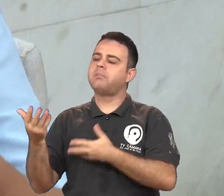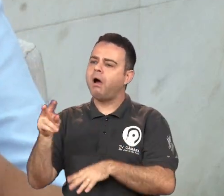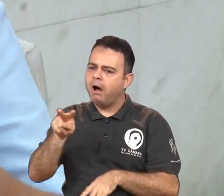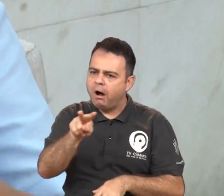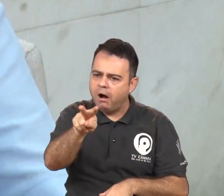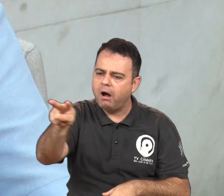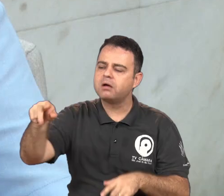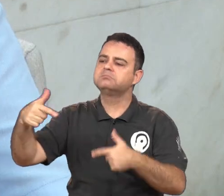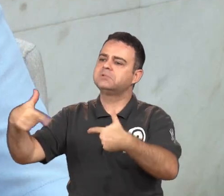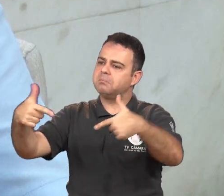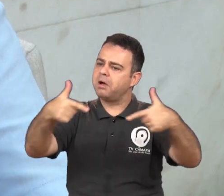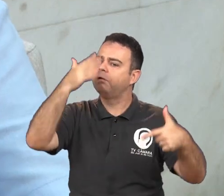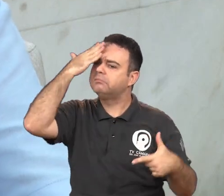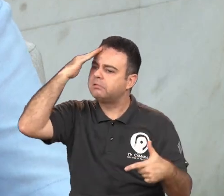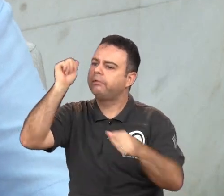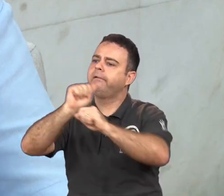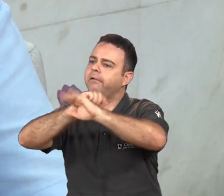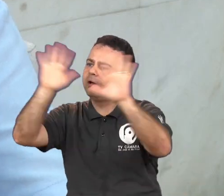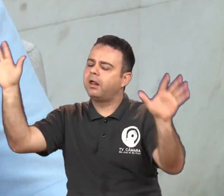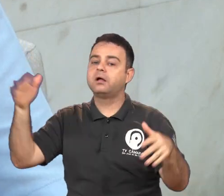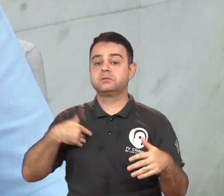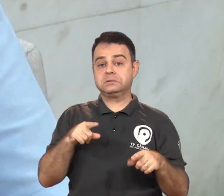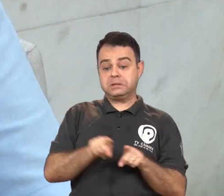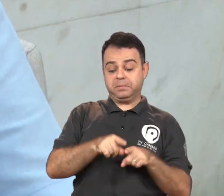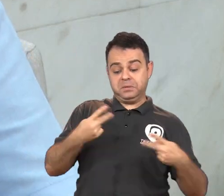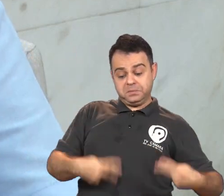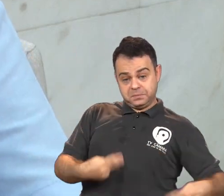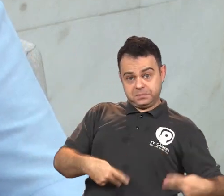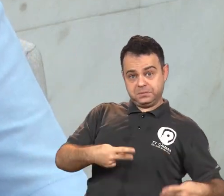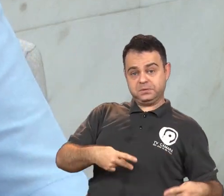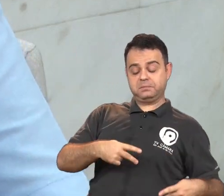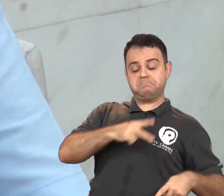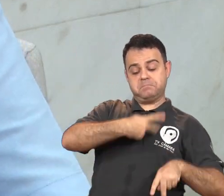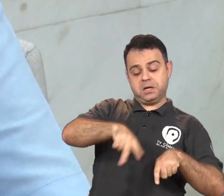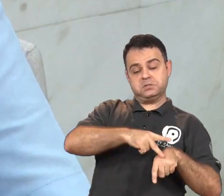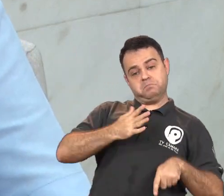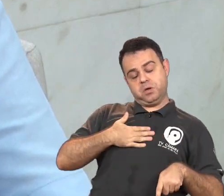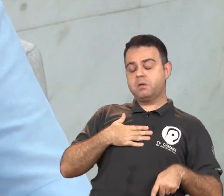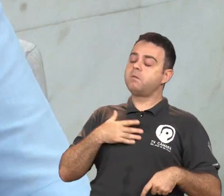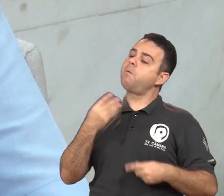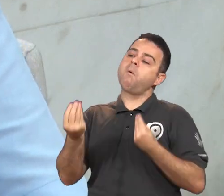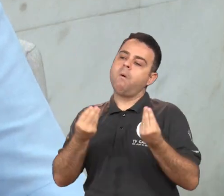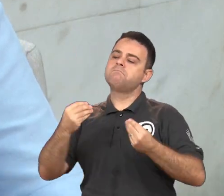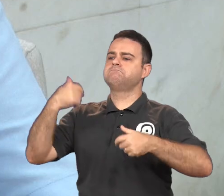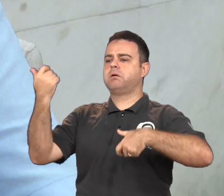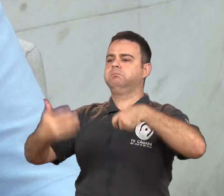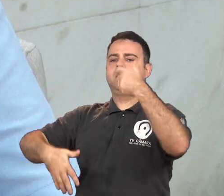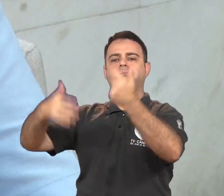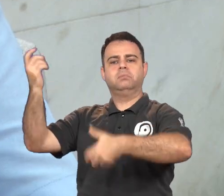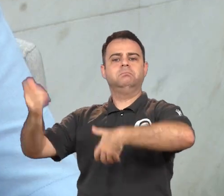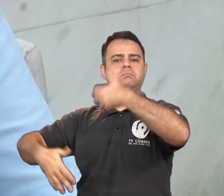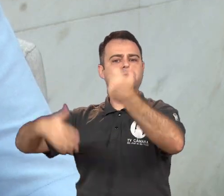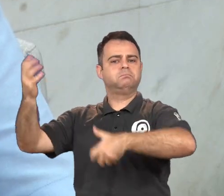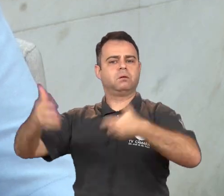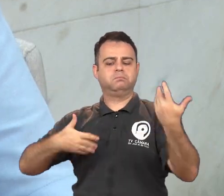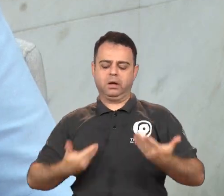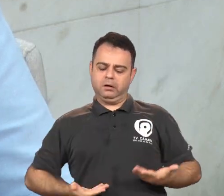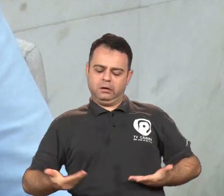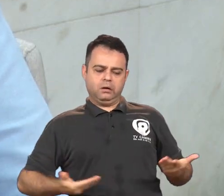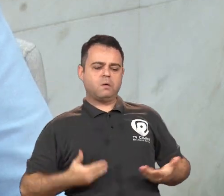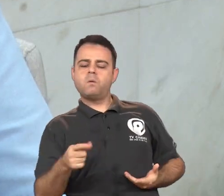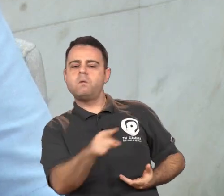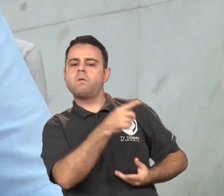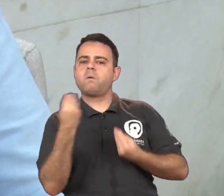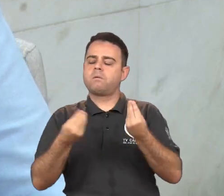feito, você vai colocar qual é o trabalho que está sendo feito no seu país representando os trabalhadores. Então,